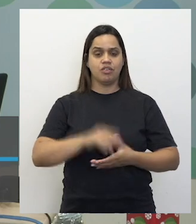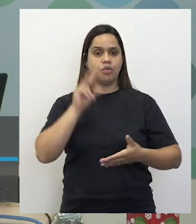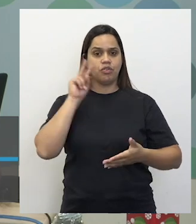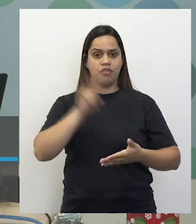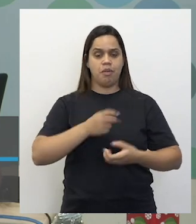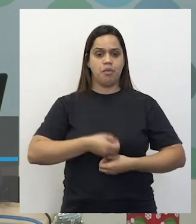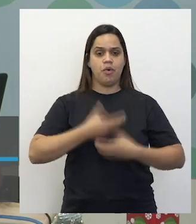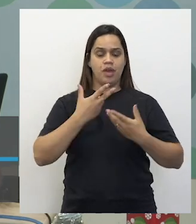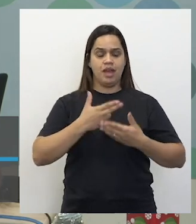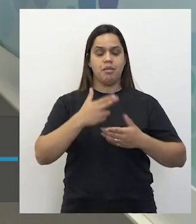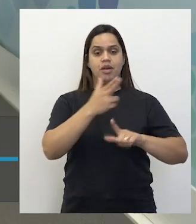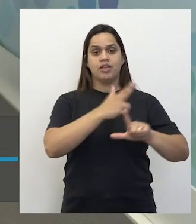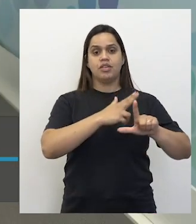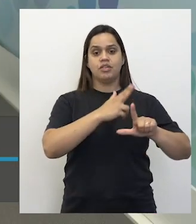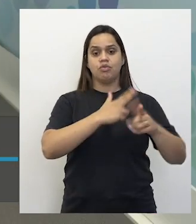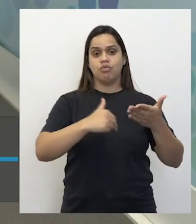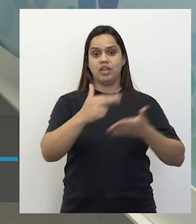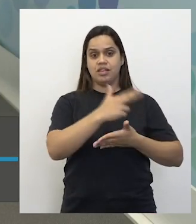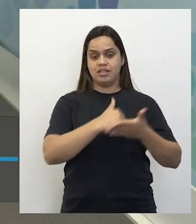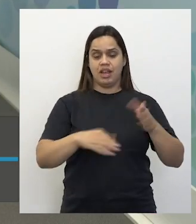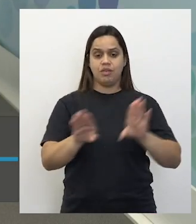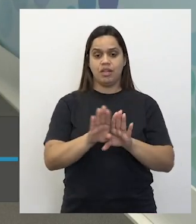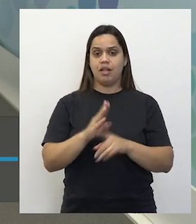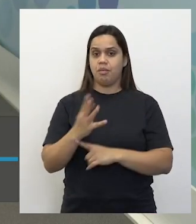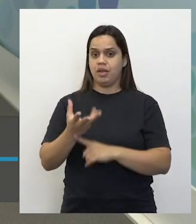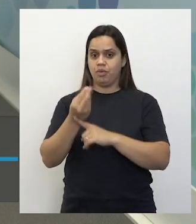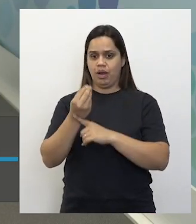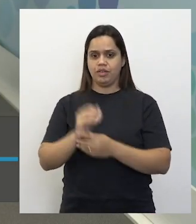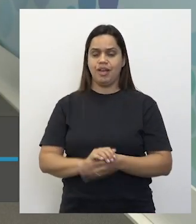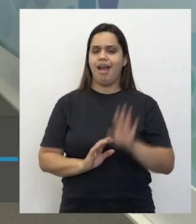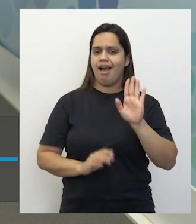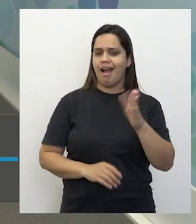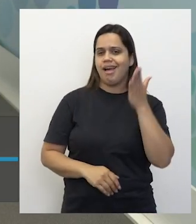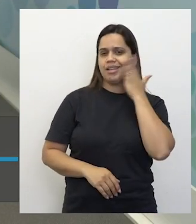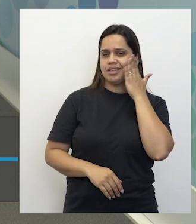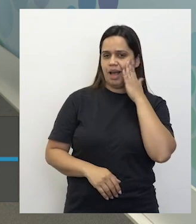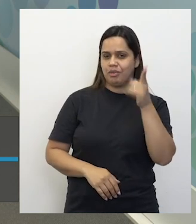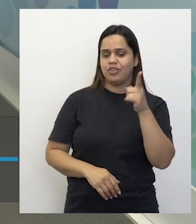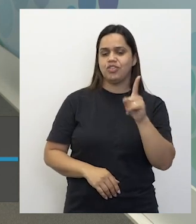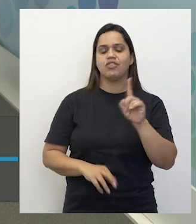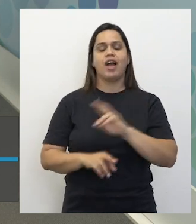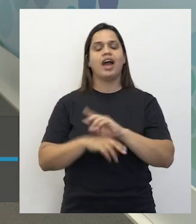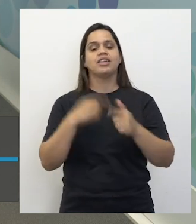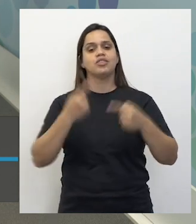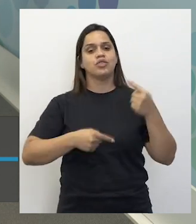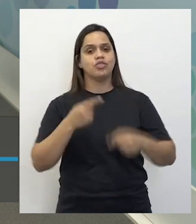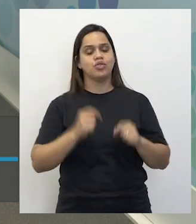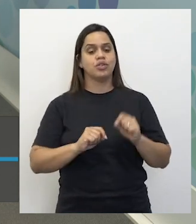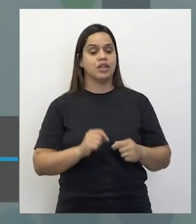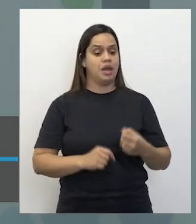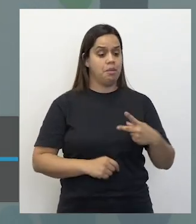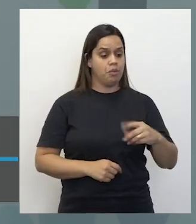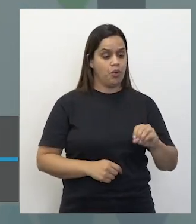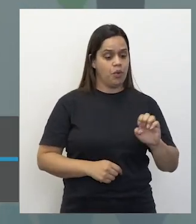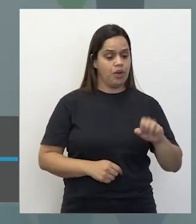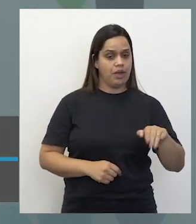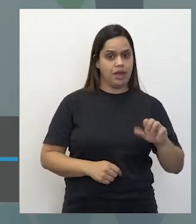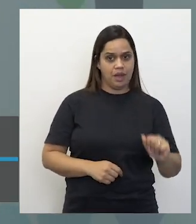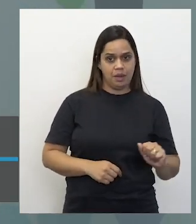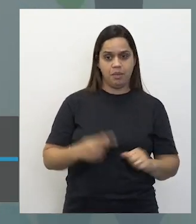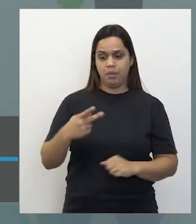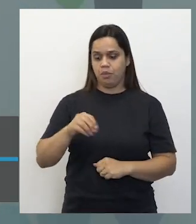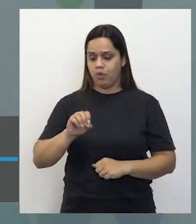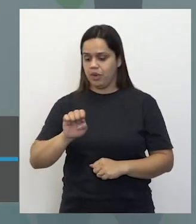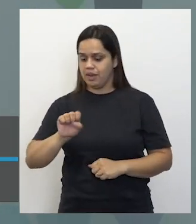arte. Na verdade, a gente vai discutir daqui a pouco a diferença entre poema e poesia, onde a gente pode